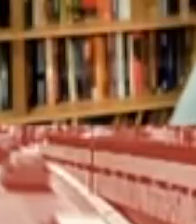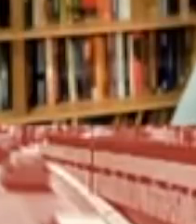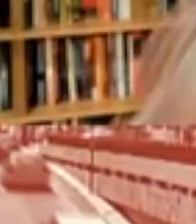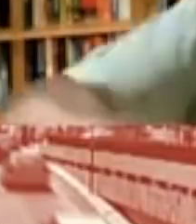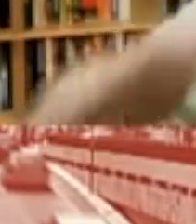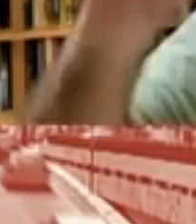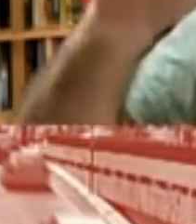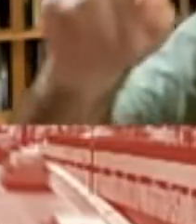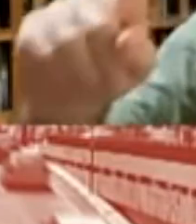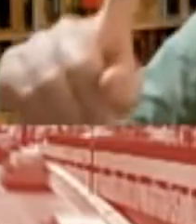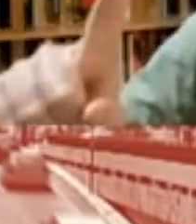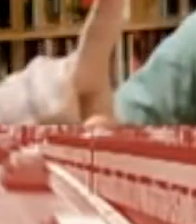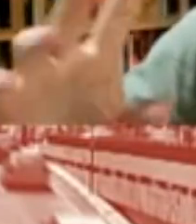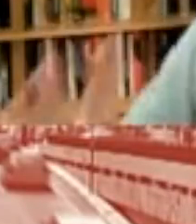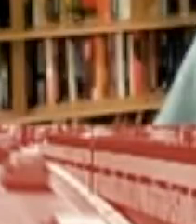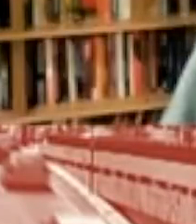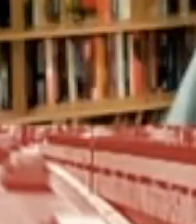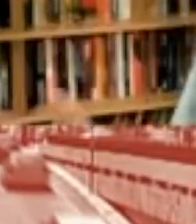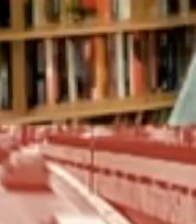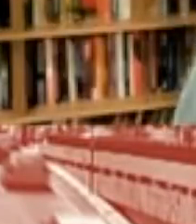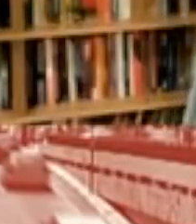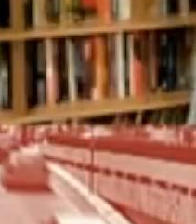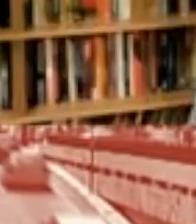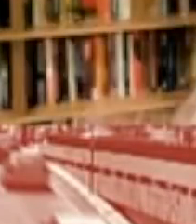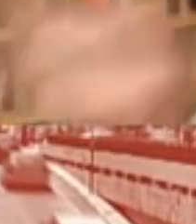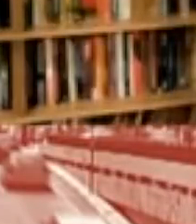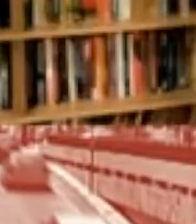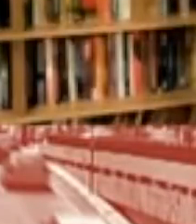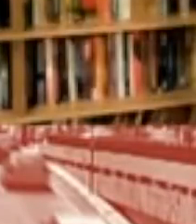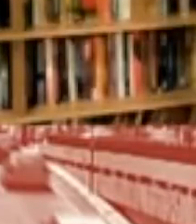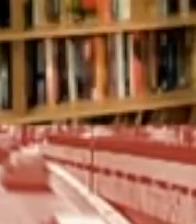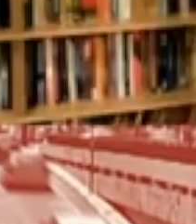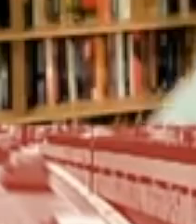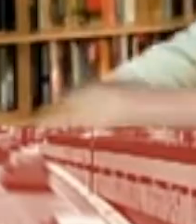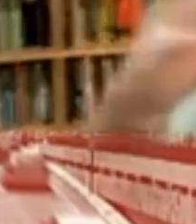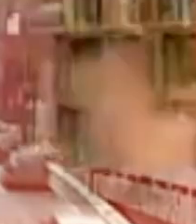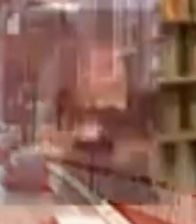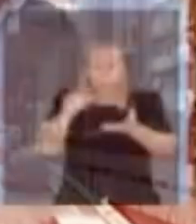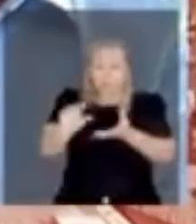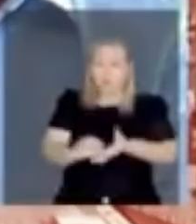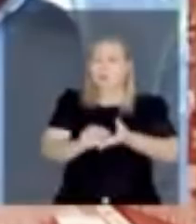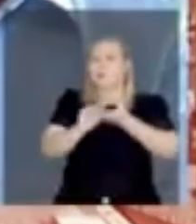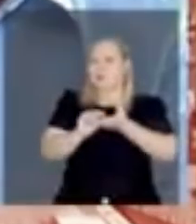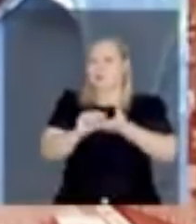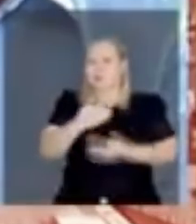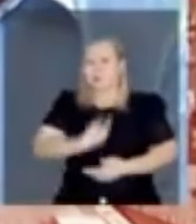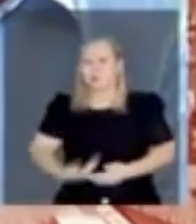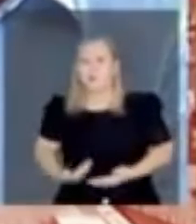Edir Macedo mudou totalmente a posição. O Edir Macedo, de demonizar o Lula, passou a endeusar o Lula,